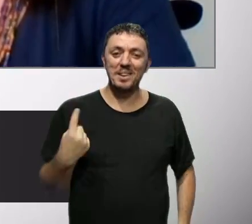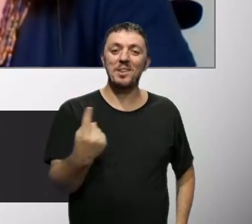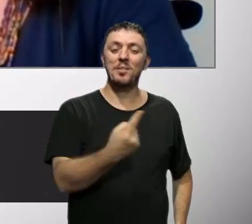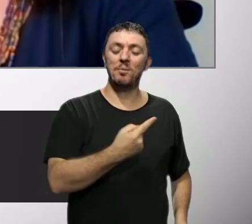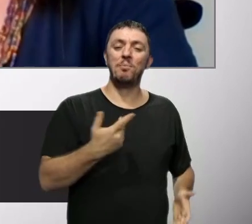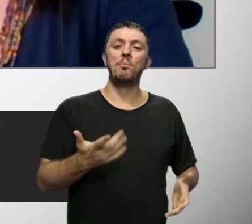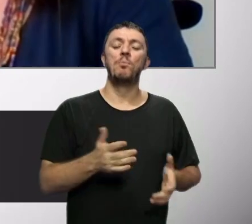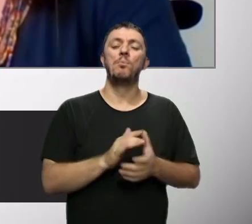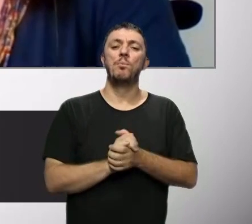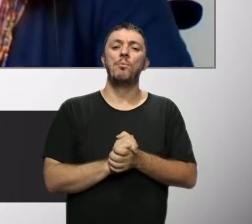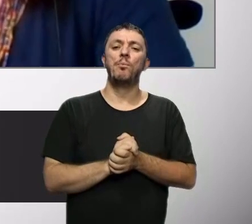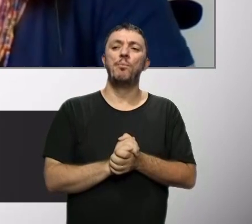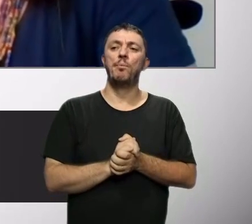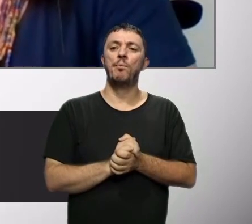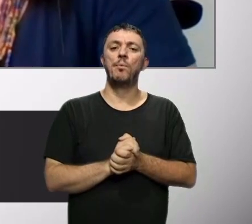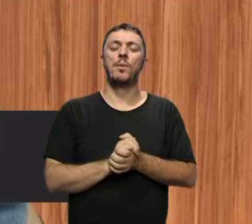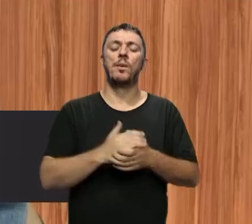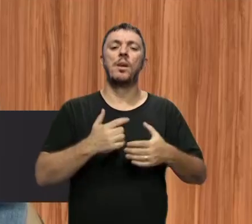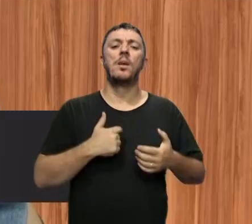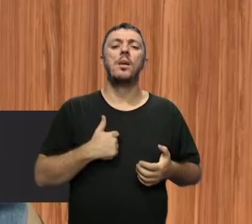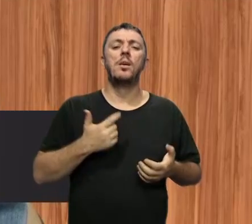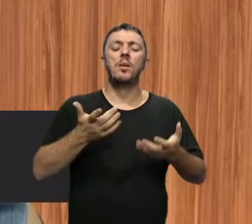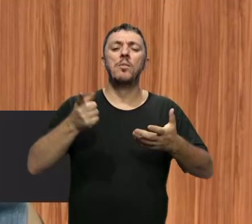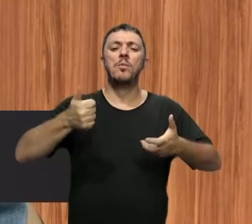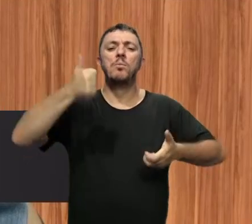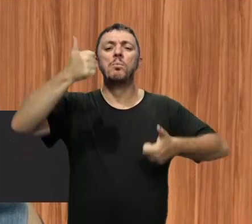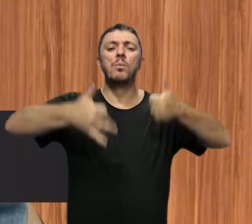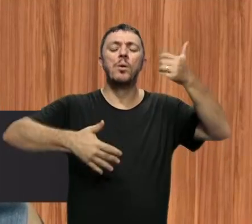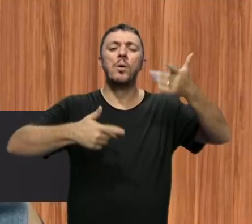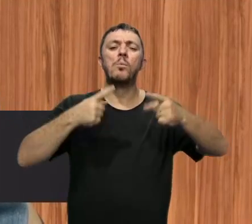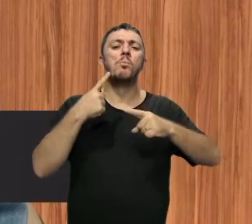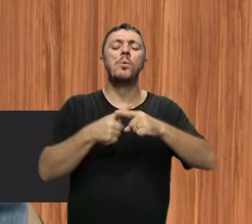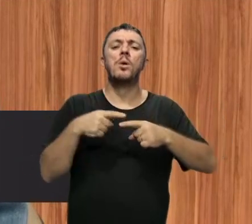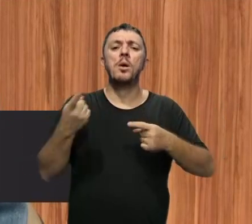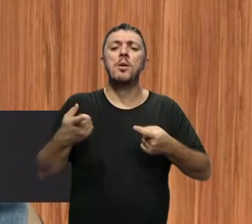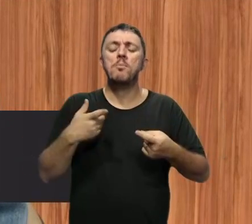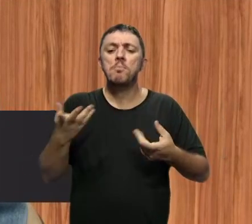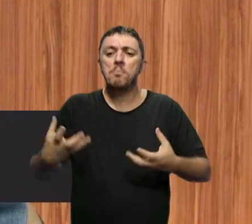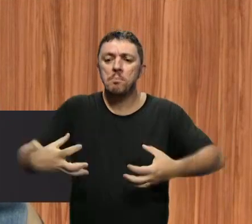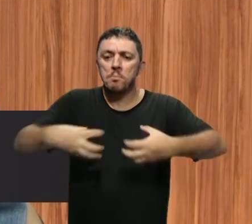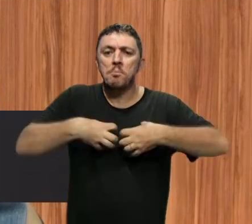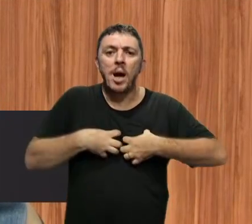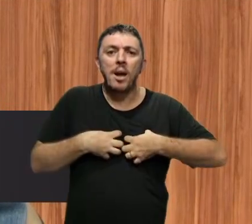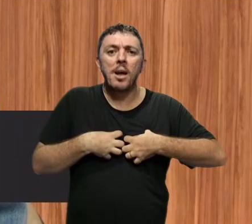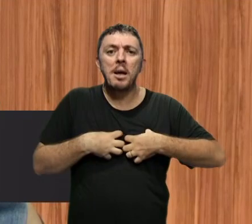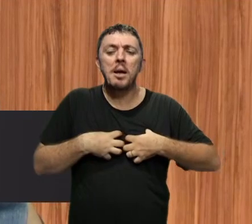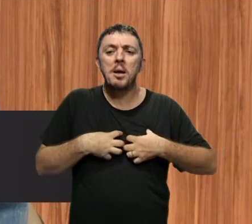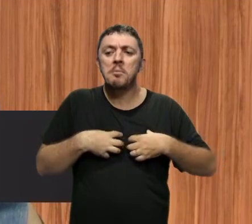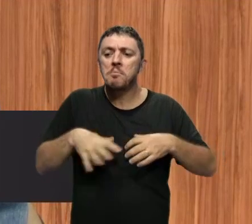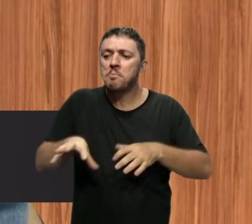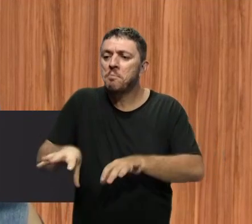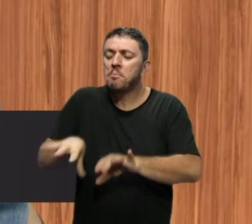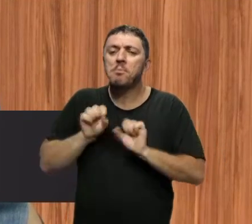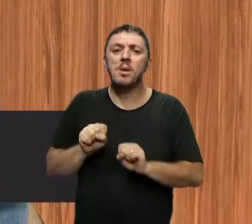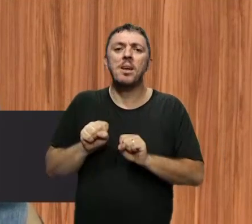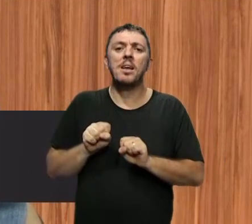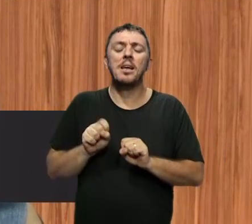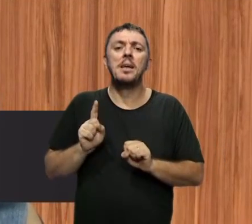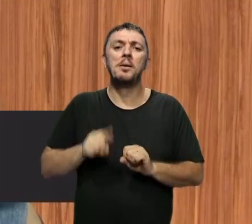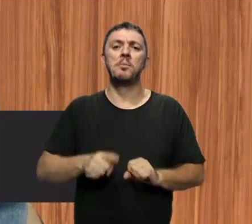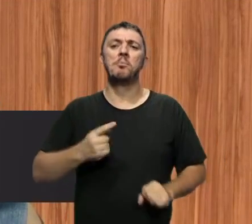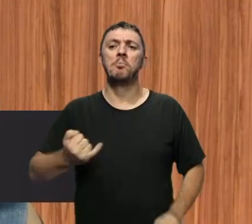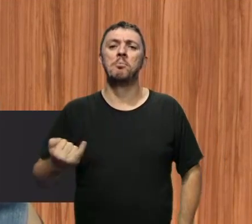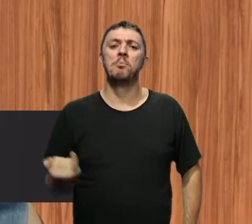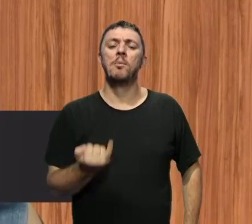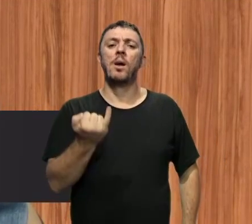E eu queria que você falasse mais sobre como isso te inspirou, né? Te trouxe uma inspiração tão importante para, no sentido